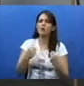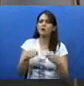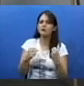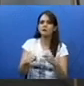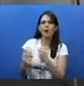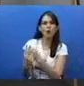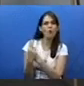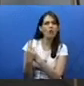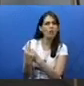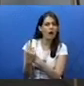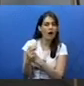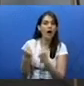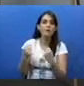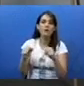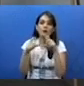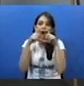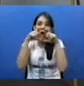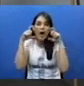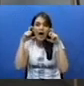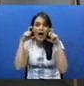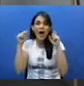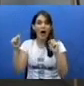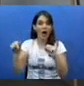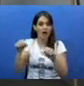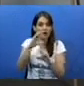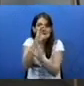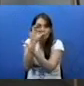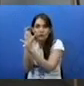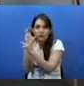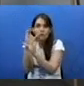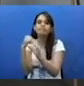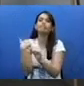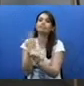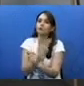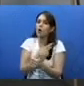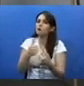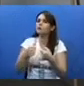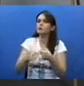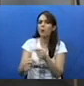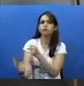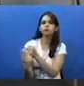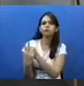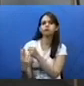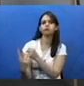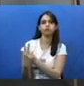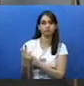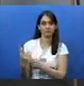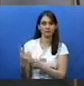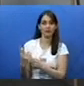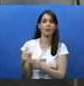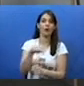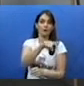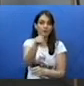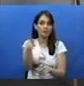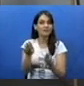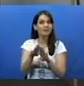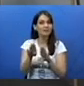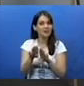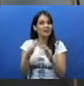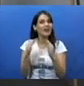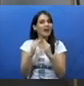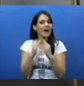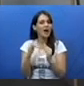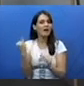necessário? Nós aqui das gravações estamos tomando todos os nossos cuidados e as medidas, ok? É